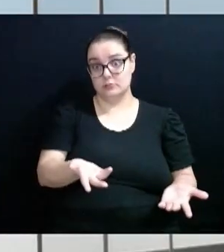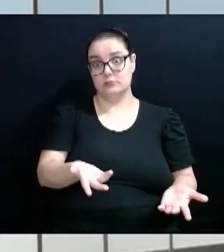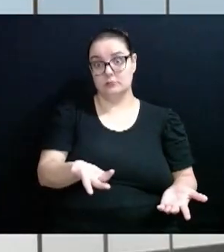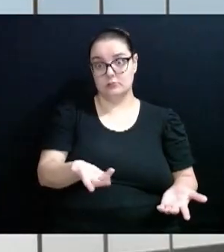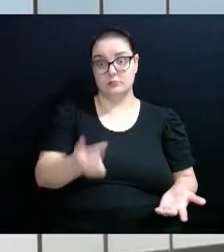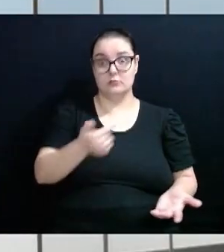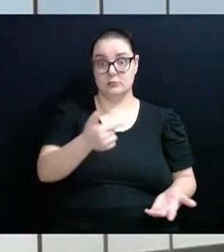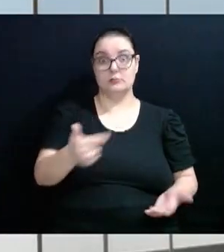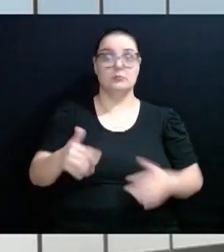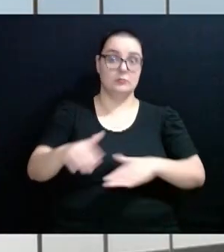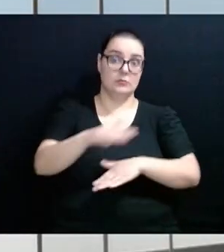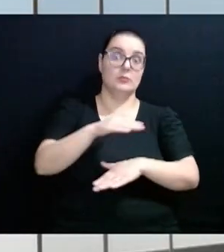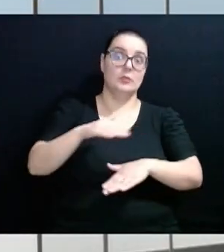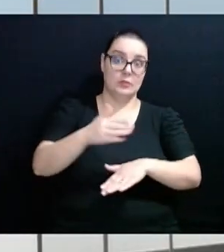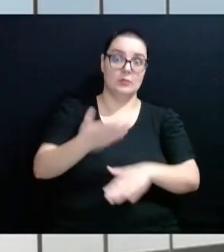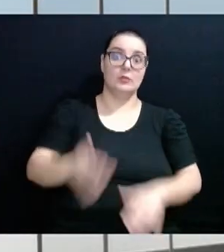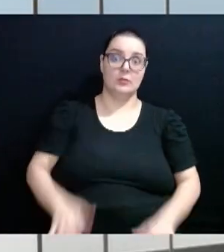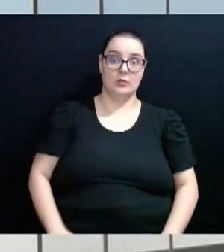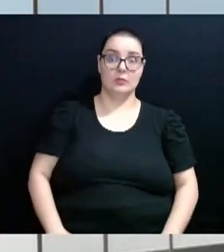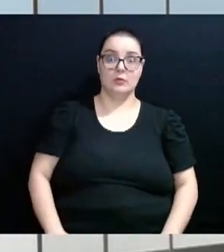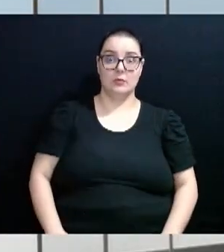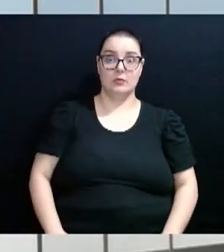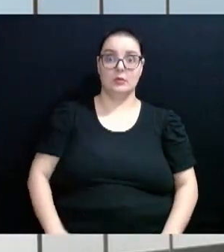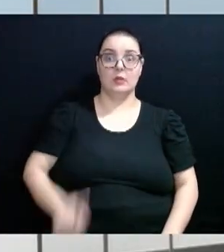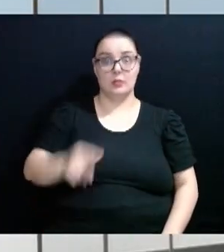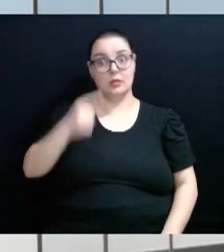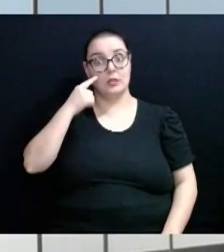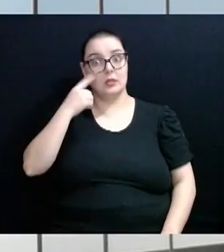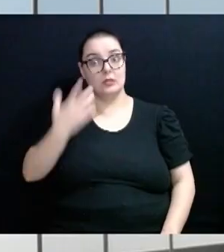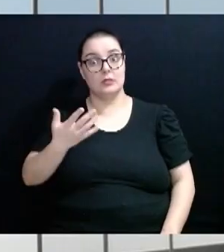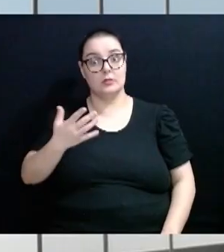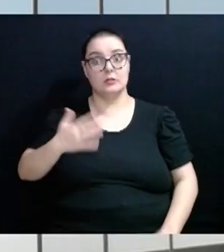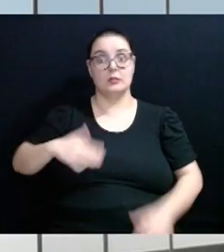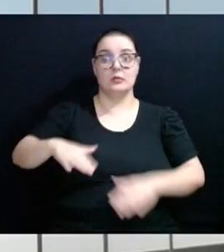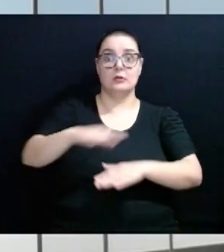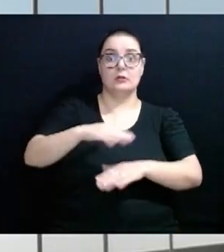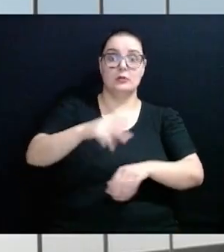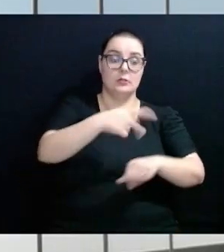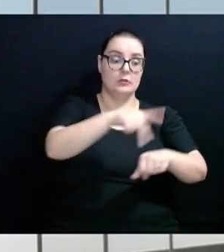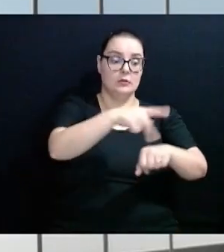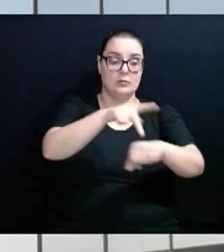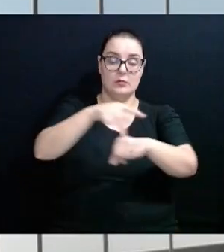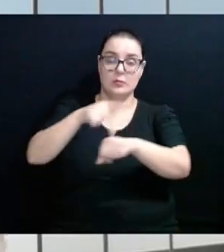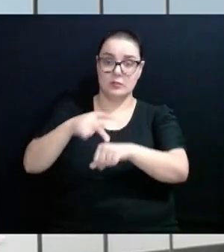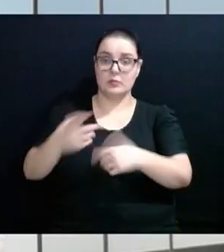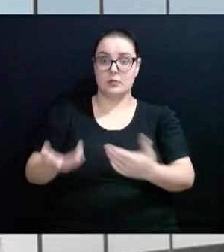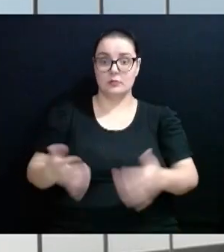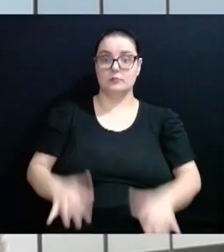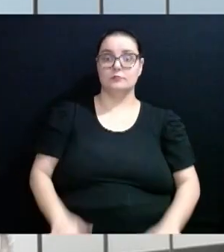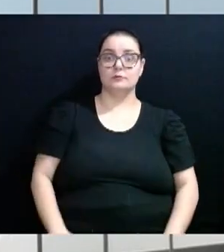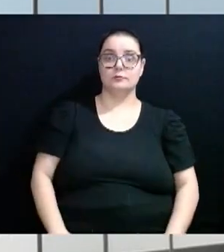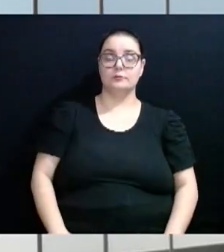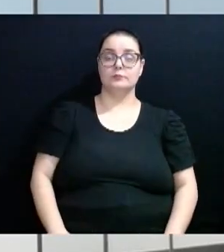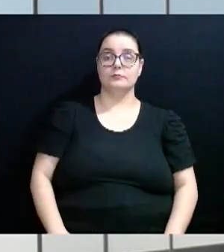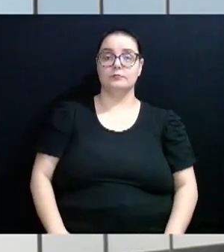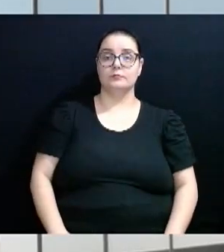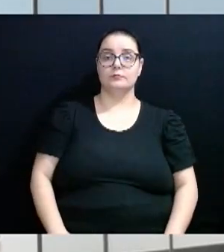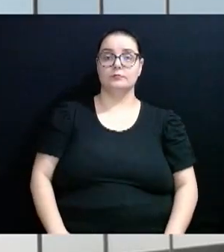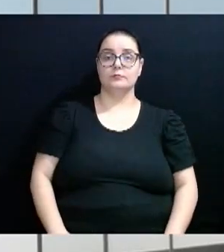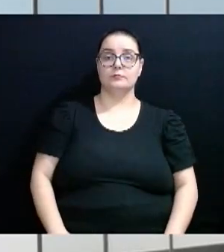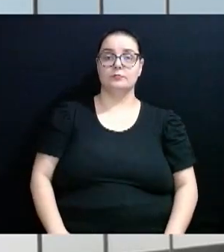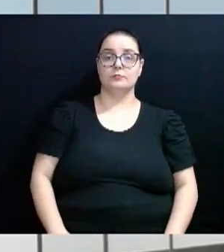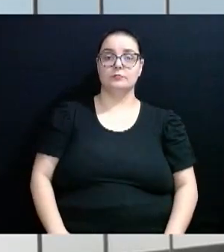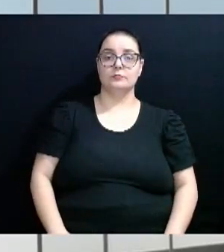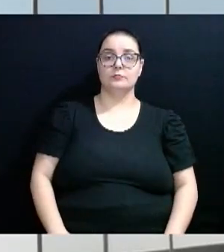soberania. Mas então essa ideia da soberania, de que os países, né, digamos, têm o